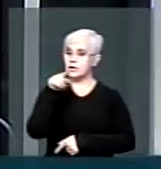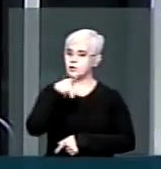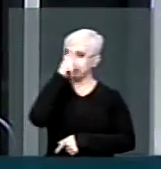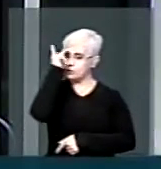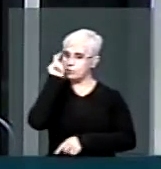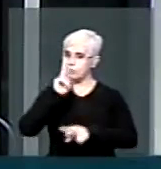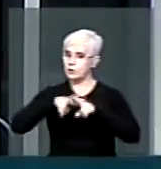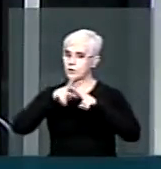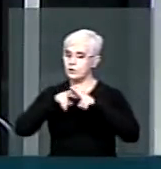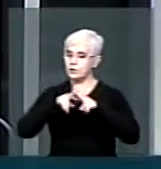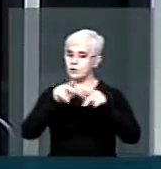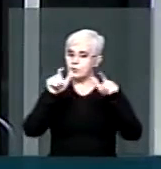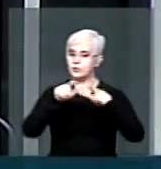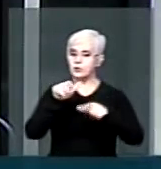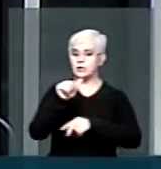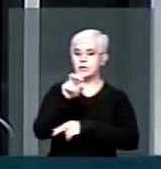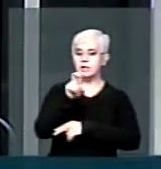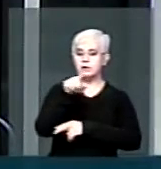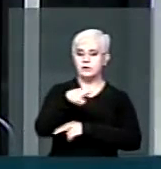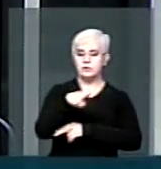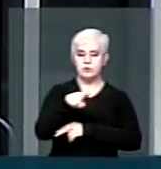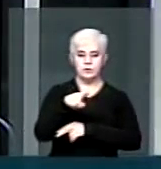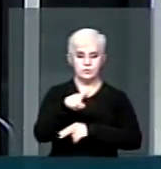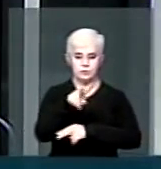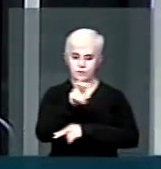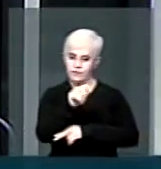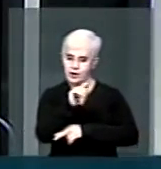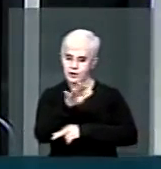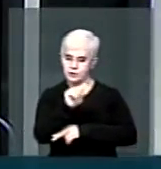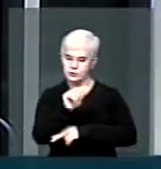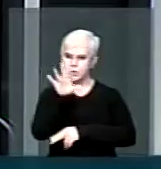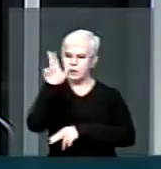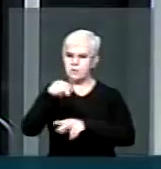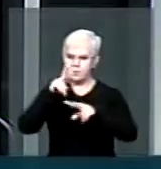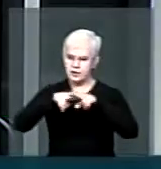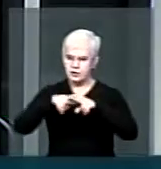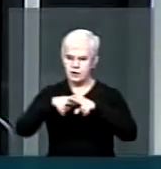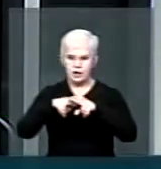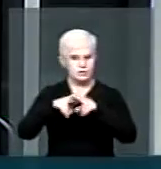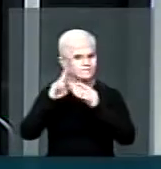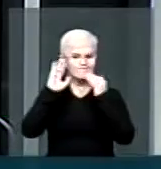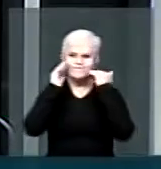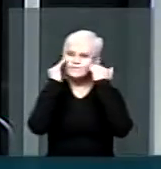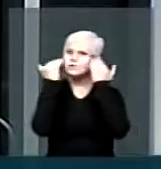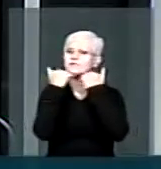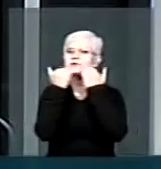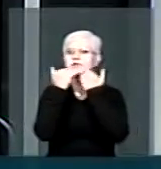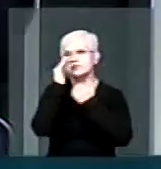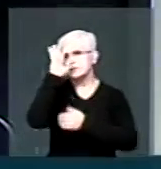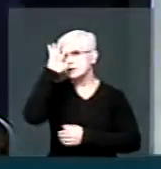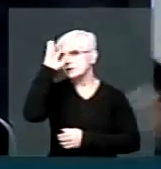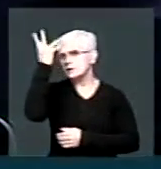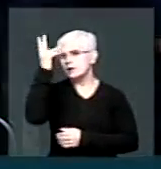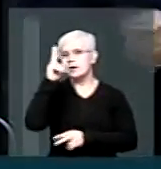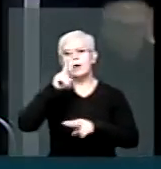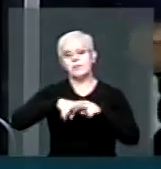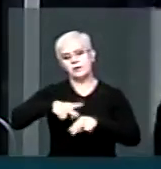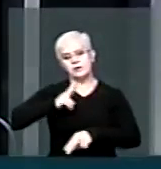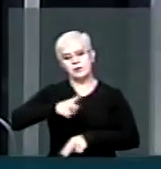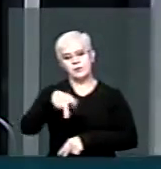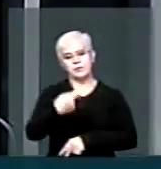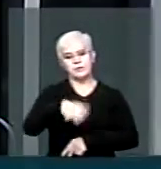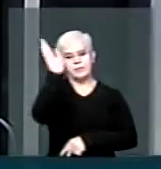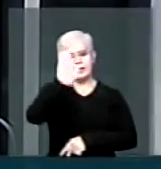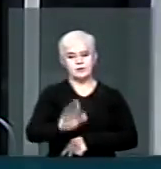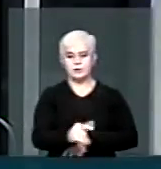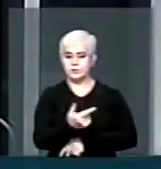para apenas 15 mil vagas. E prender resolve o problema? Não. Não há prisão perpétua no Brasil, graças a